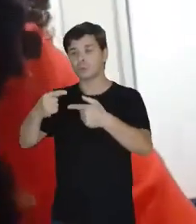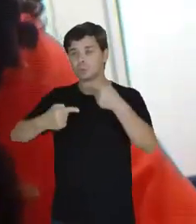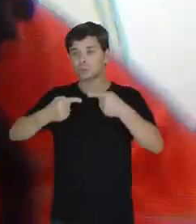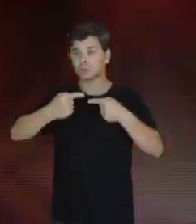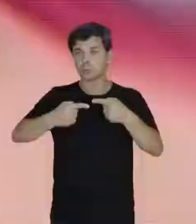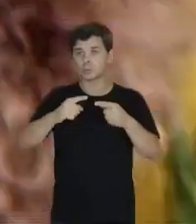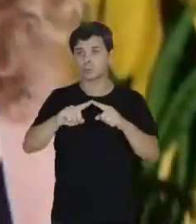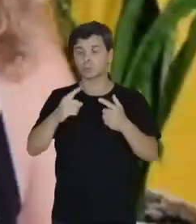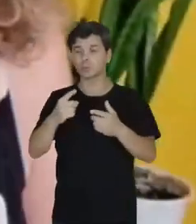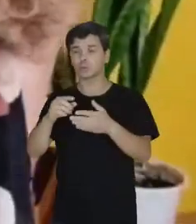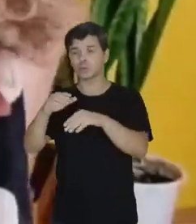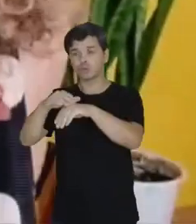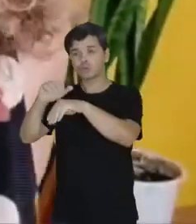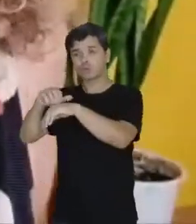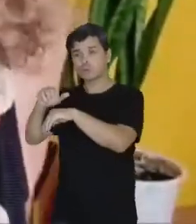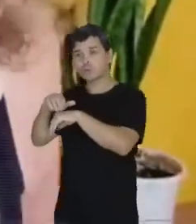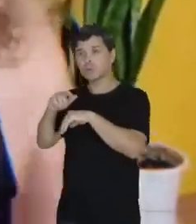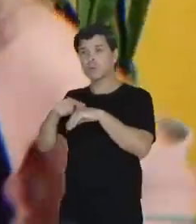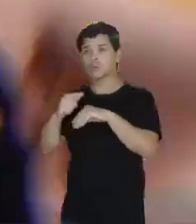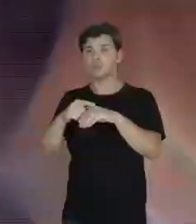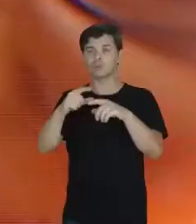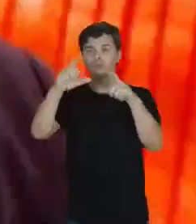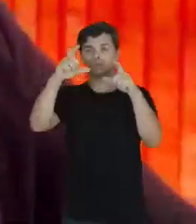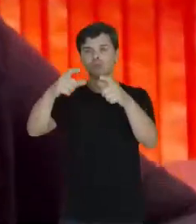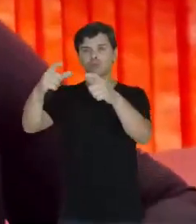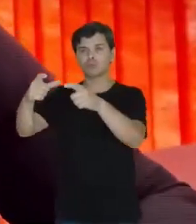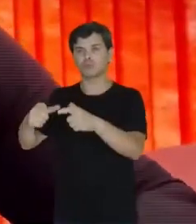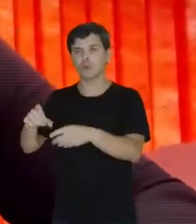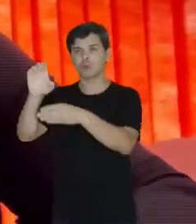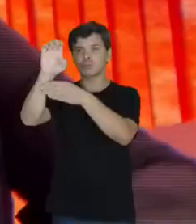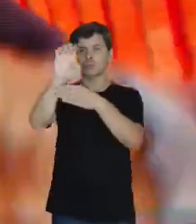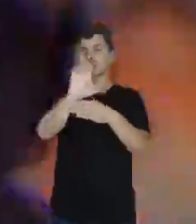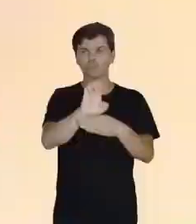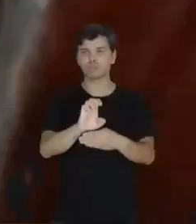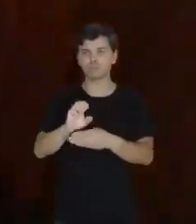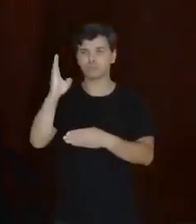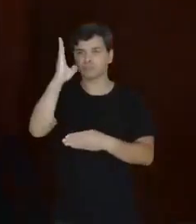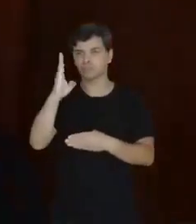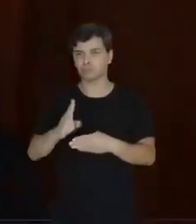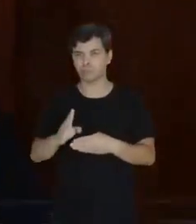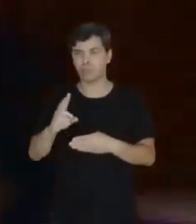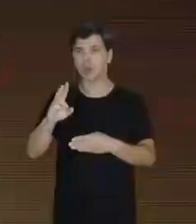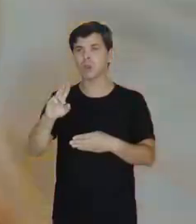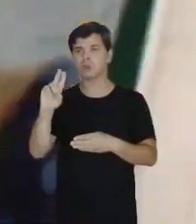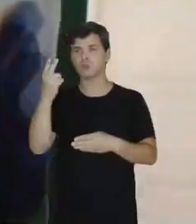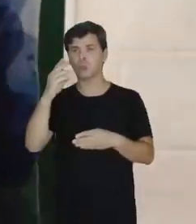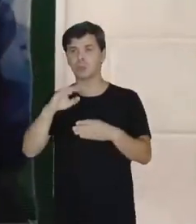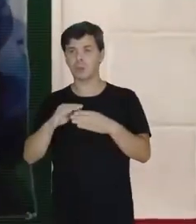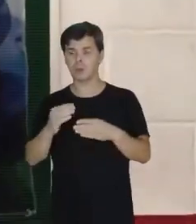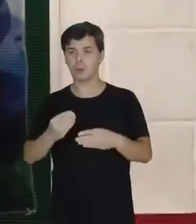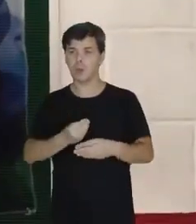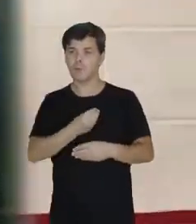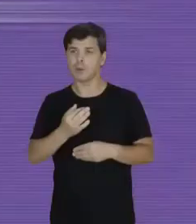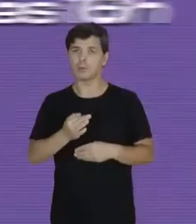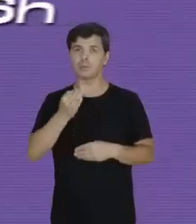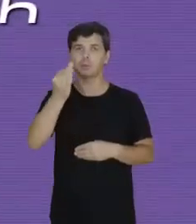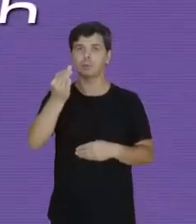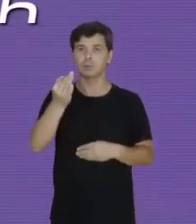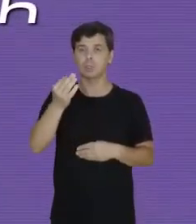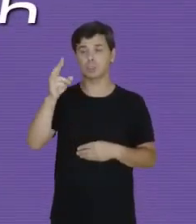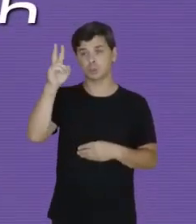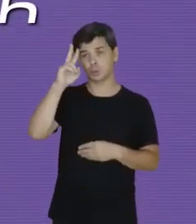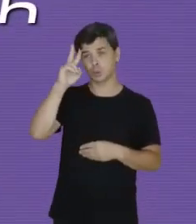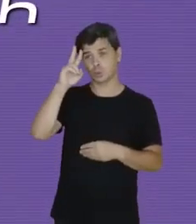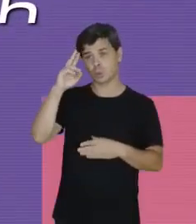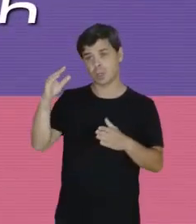política. Por isso, convidamos companheiras de todos os cantos do país para compartilhar suas histórias e trajetórias com a gente. Então anota aí, de